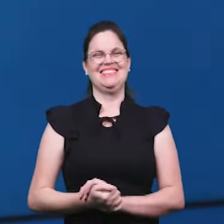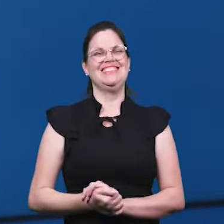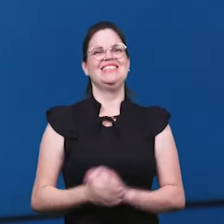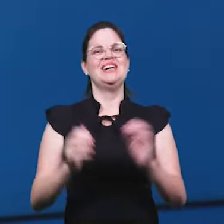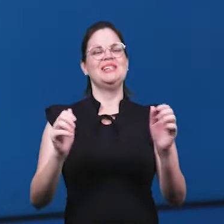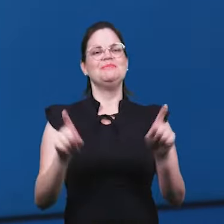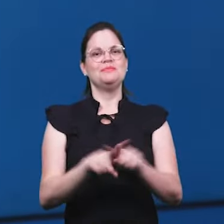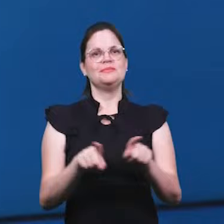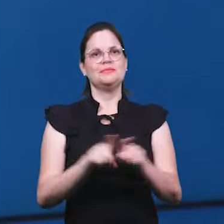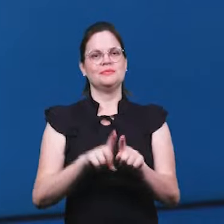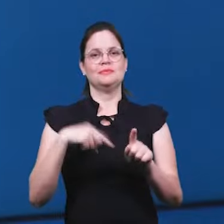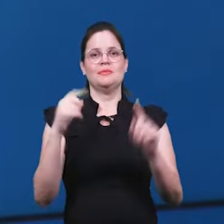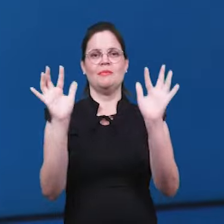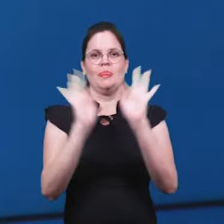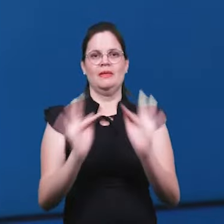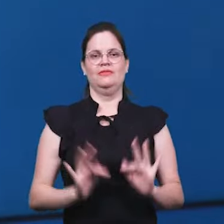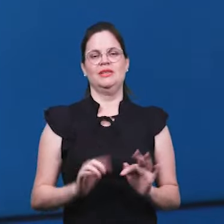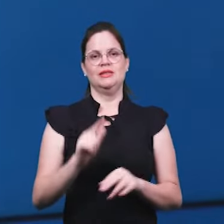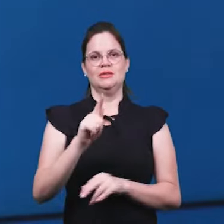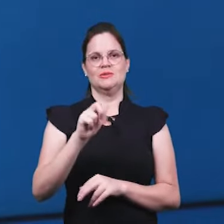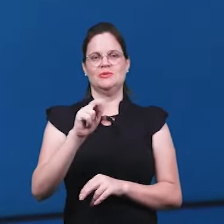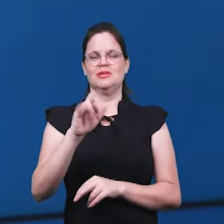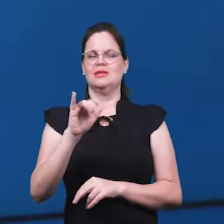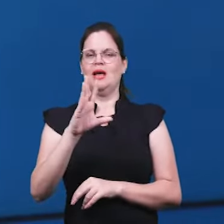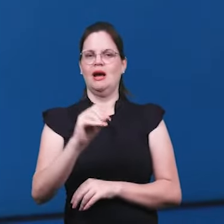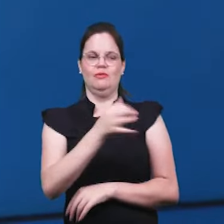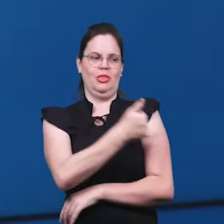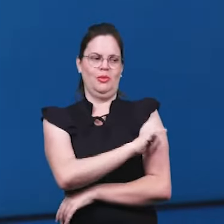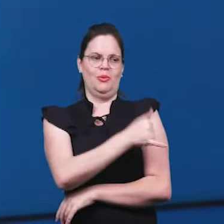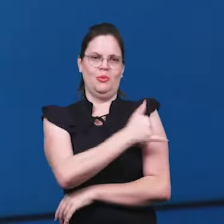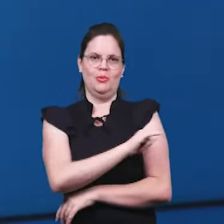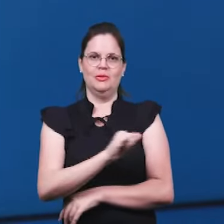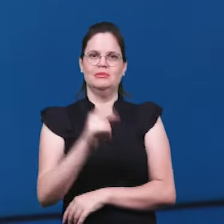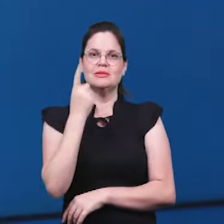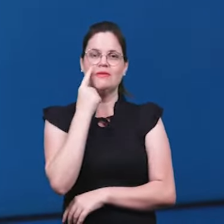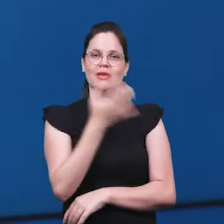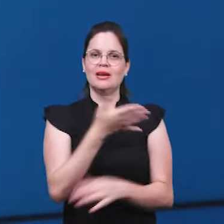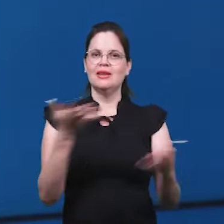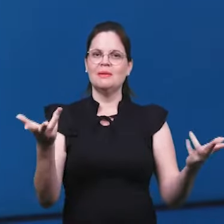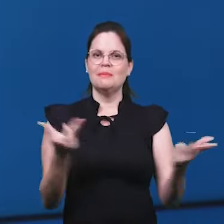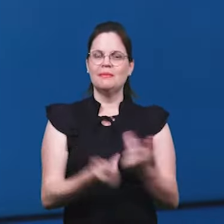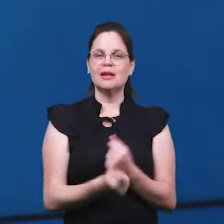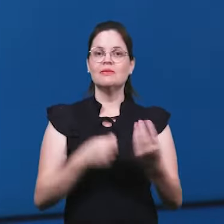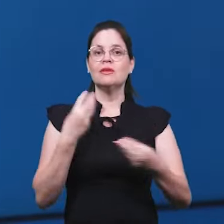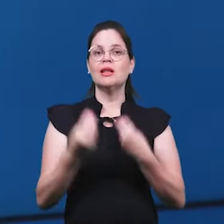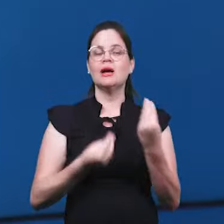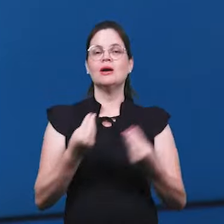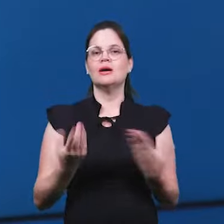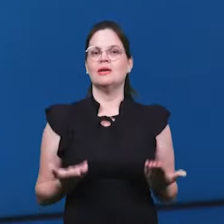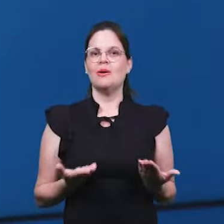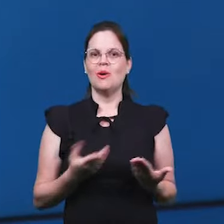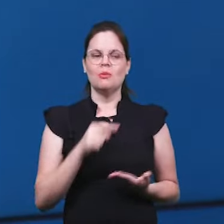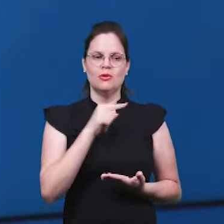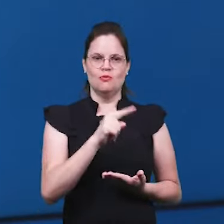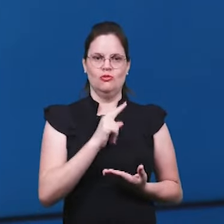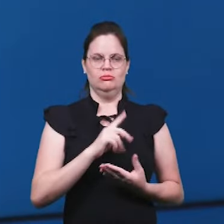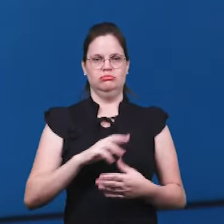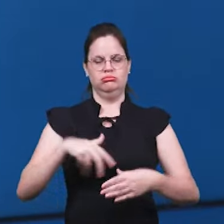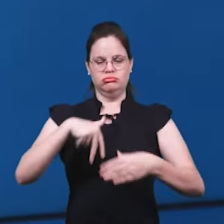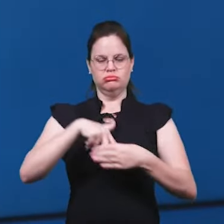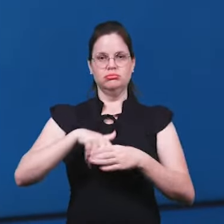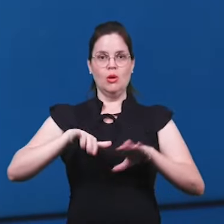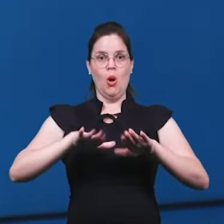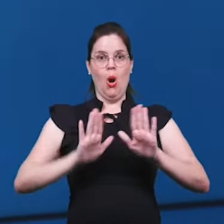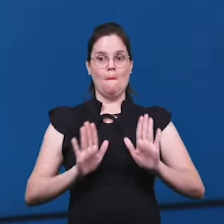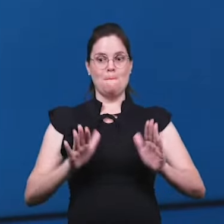a Jesus. Também ficamos muito felizes com o Gustavo, lá do Rio de Janeiro. Gustavo, que maravilha a maneira como você se colocou ali